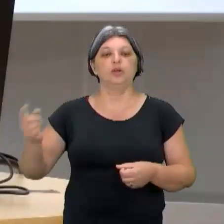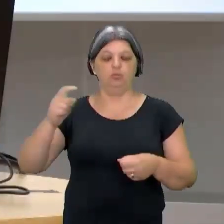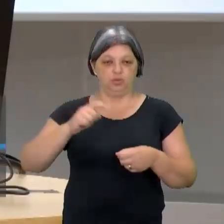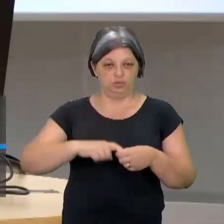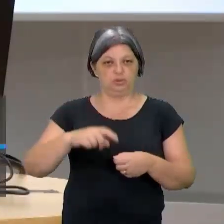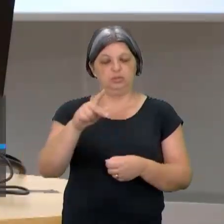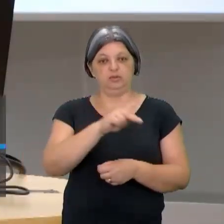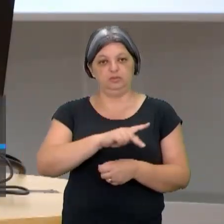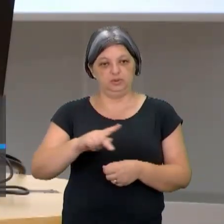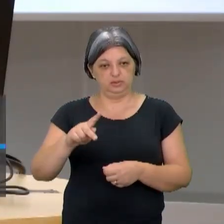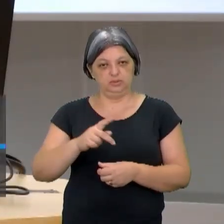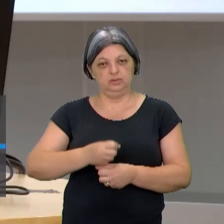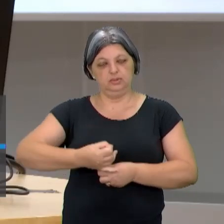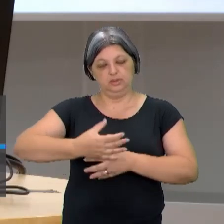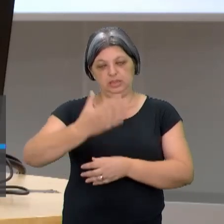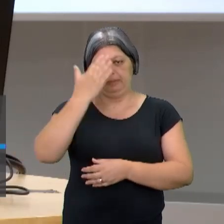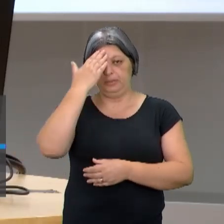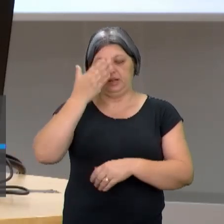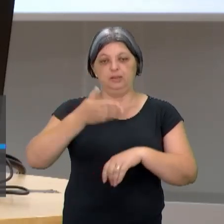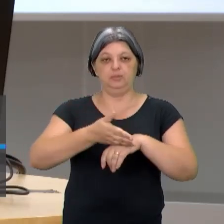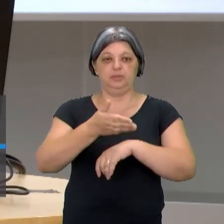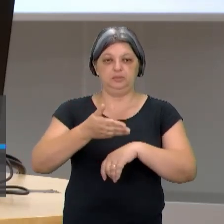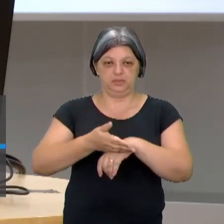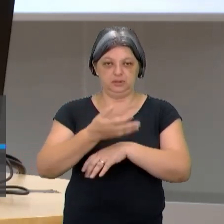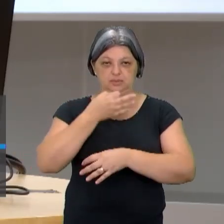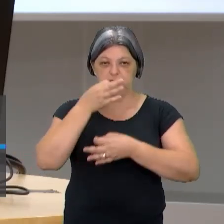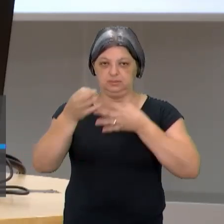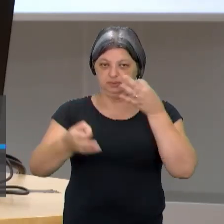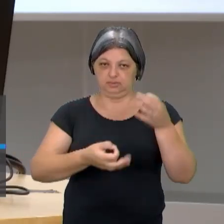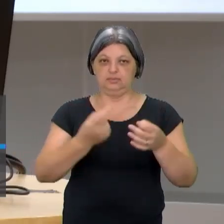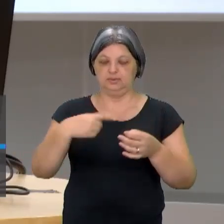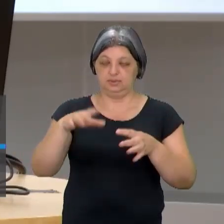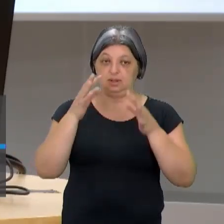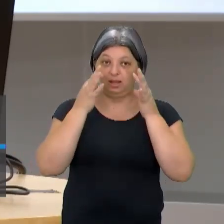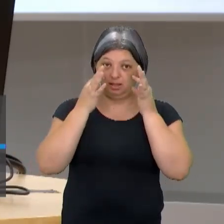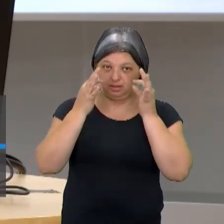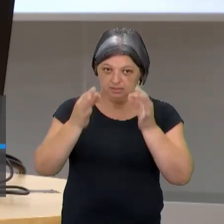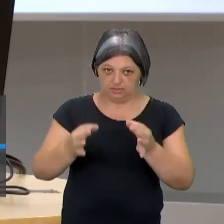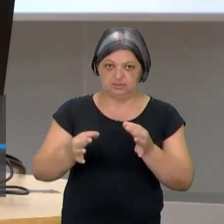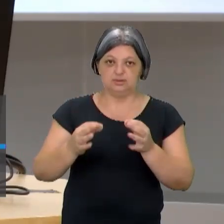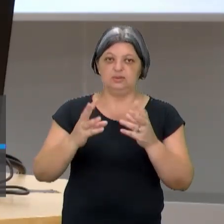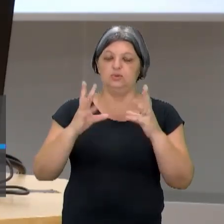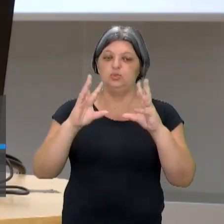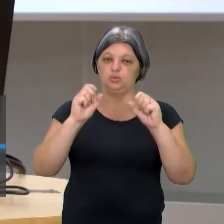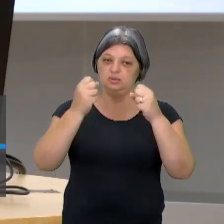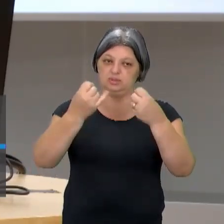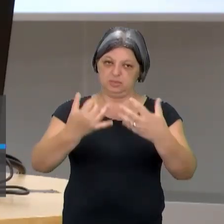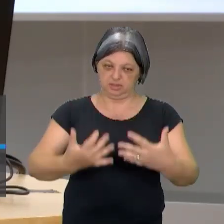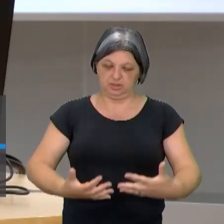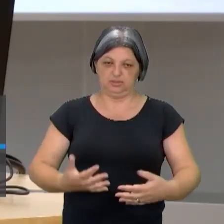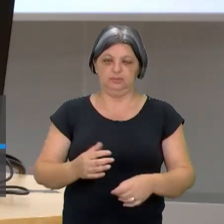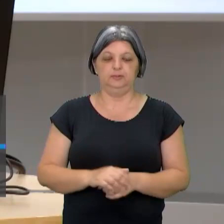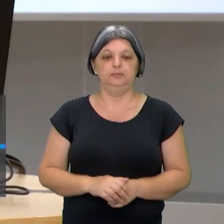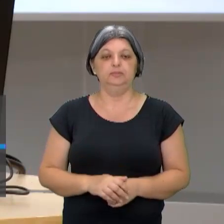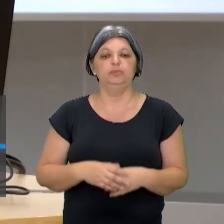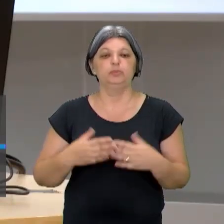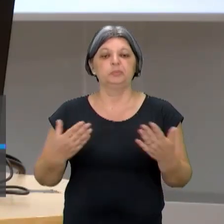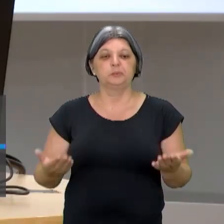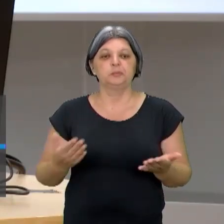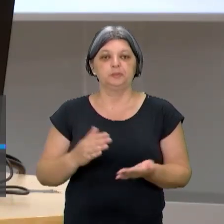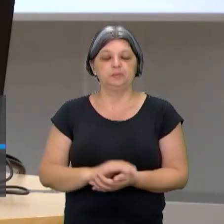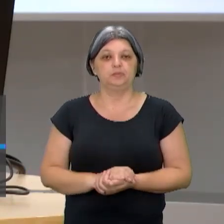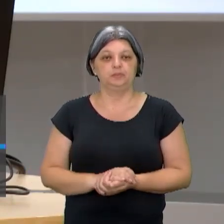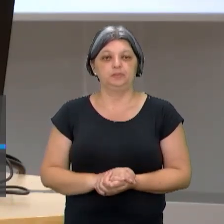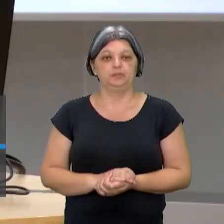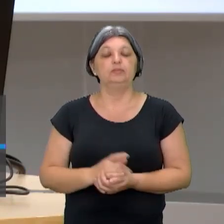Voltamos, professores, obrigada pelas contribuições. Eu vi aí que vocês realmente prestaram atenção, né, em tudo que a gente estava explicando. Nesse caso,